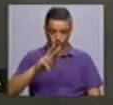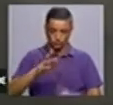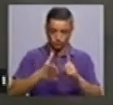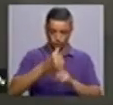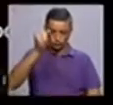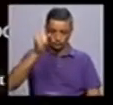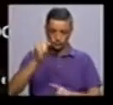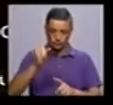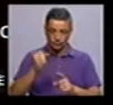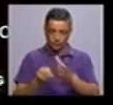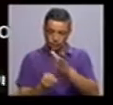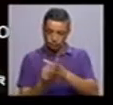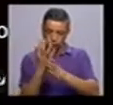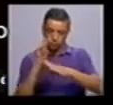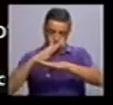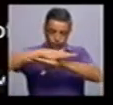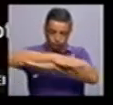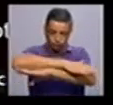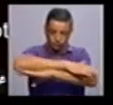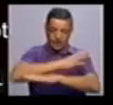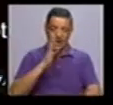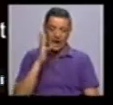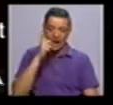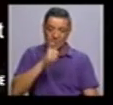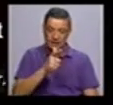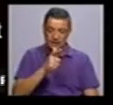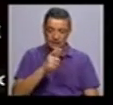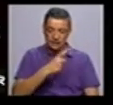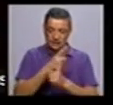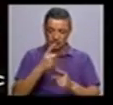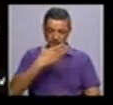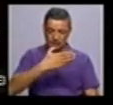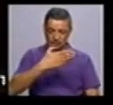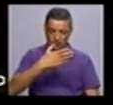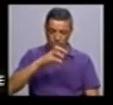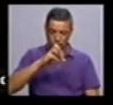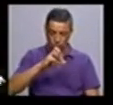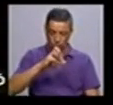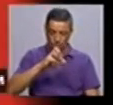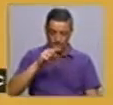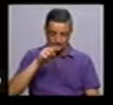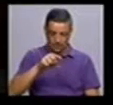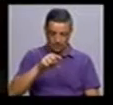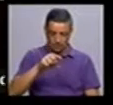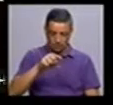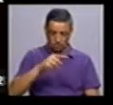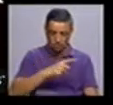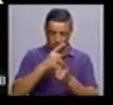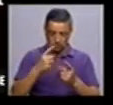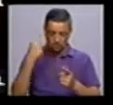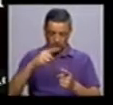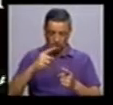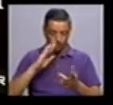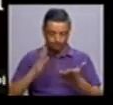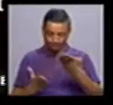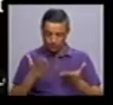detectado um vulcão muito ativo em Io que emitiu uma produção estimada de cerca de 78 mil gigawatts. Em